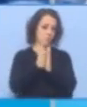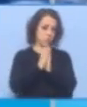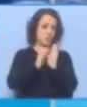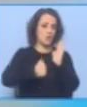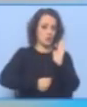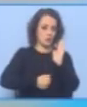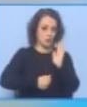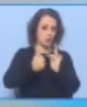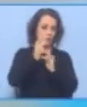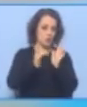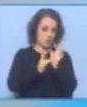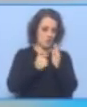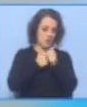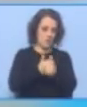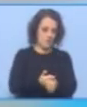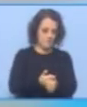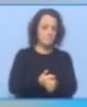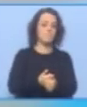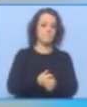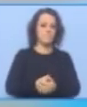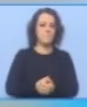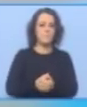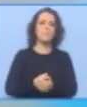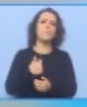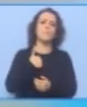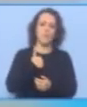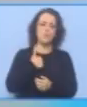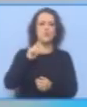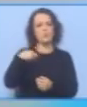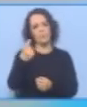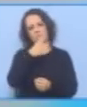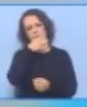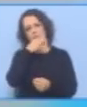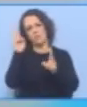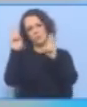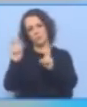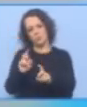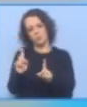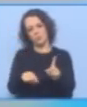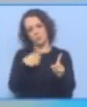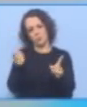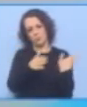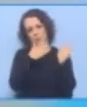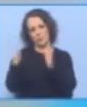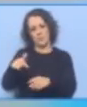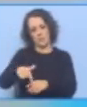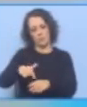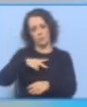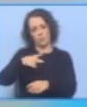Afirmando sempre, de facto, sempre essa possibilidade. Nós já vamos falar de outros casos de justiça, nomeadamente aqui em